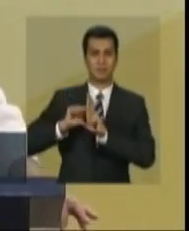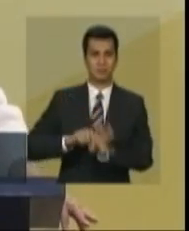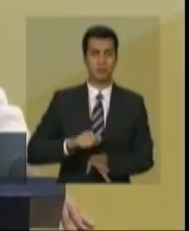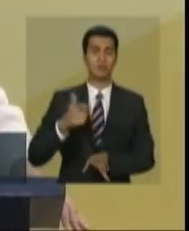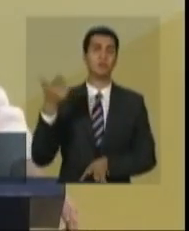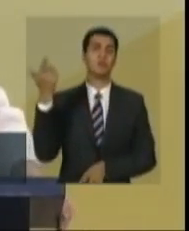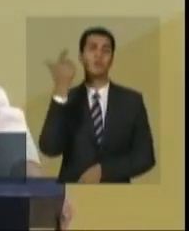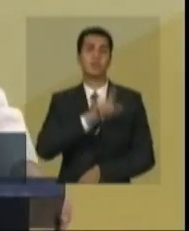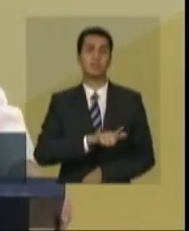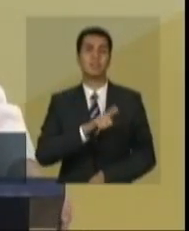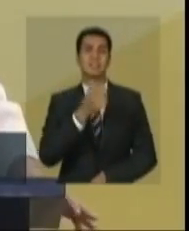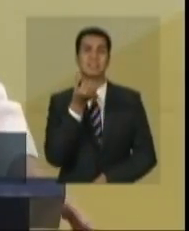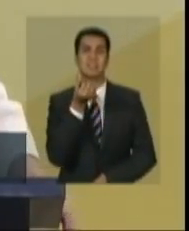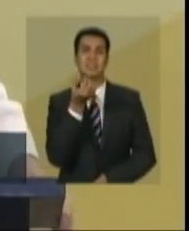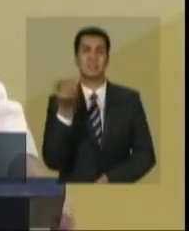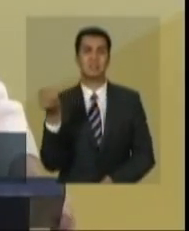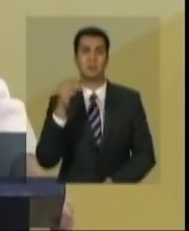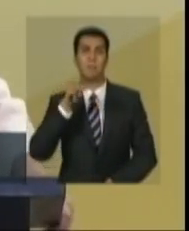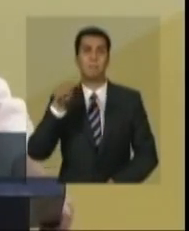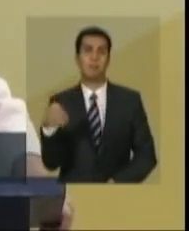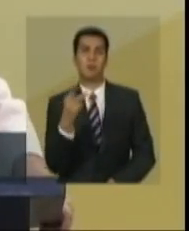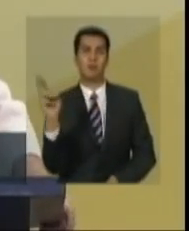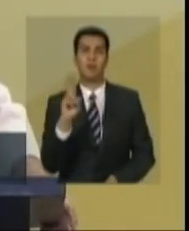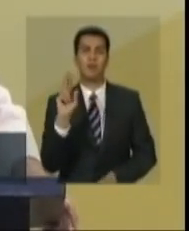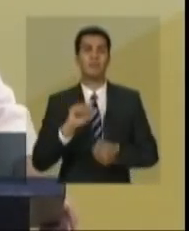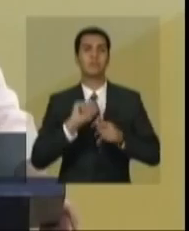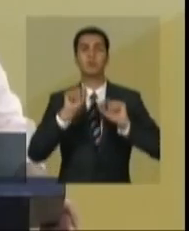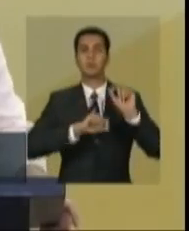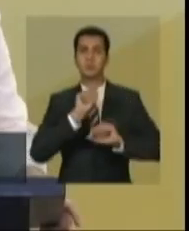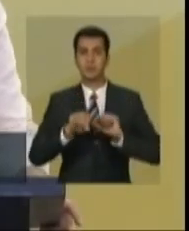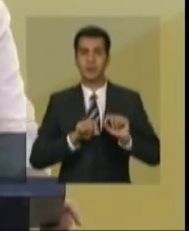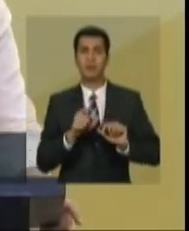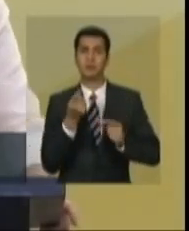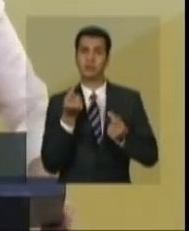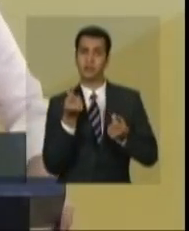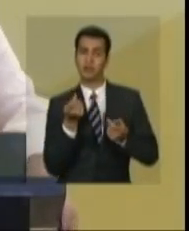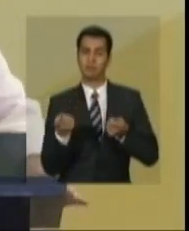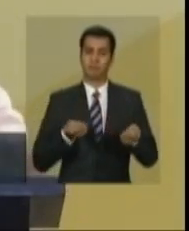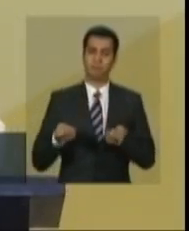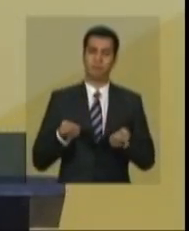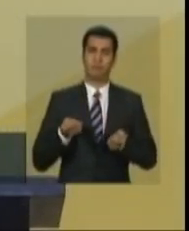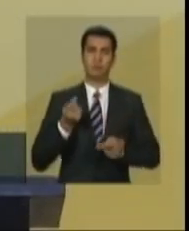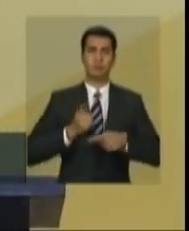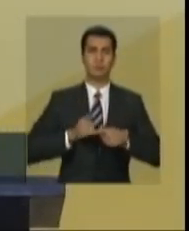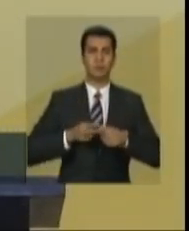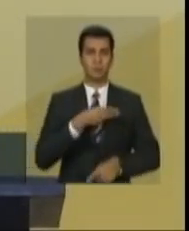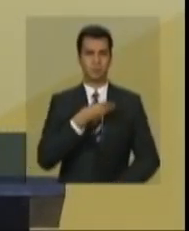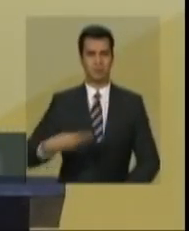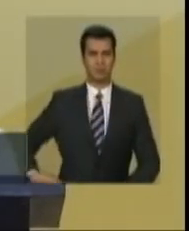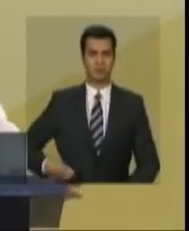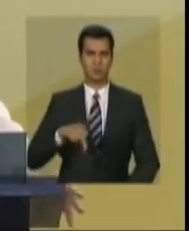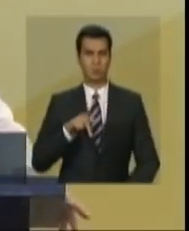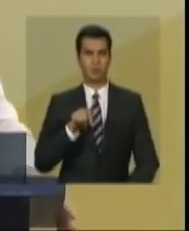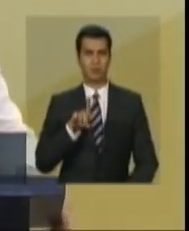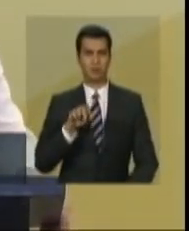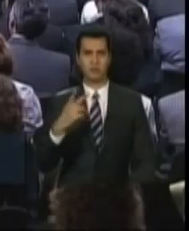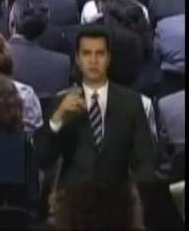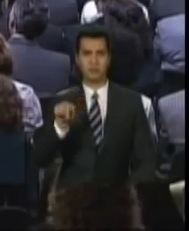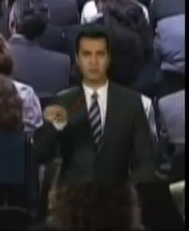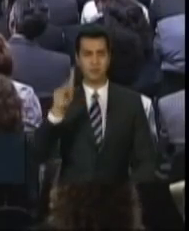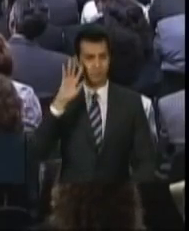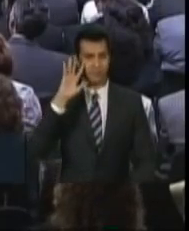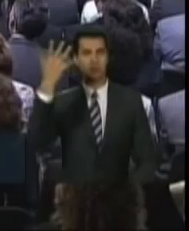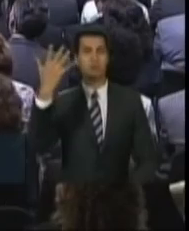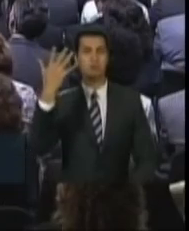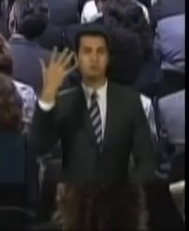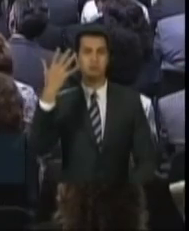milhões de reais por causa de medidas implantadas pelo ministro Padilha no Ministério da Saúde,